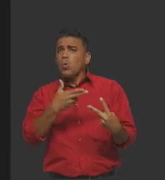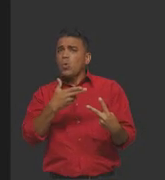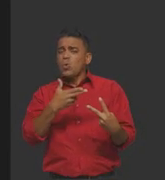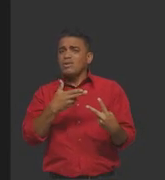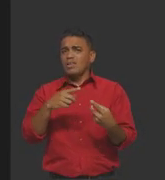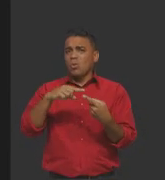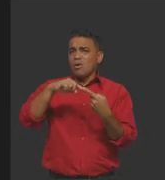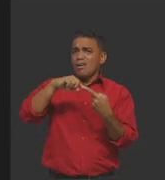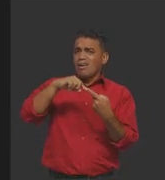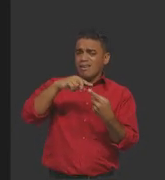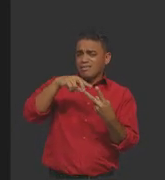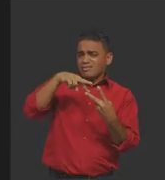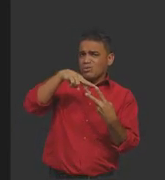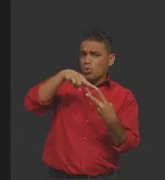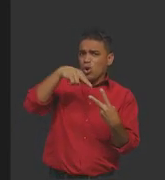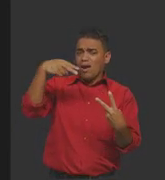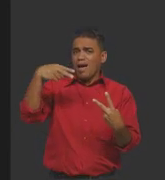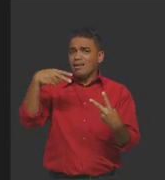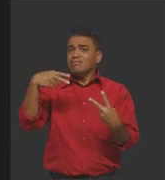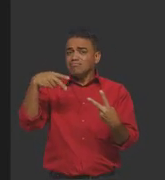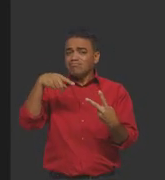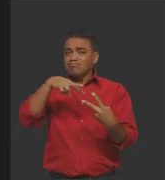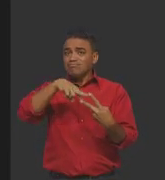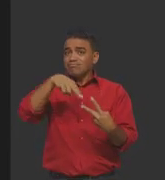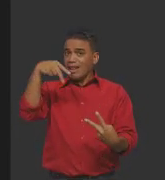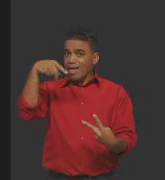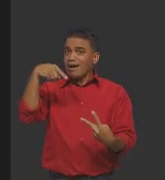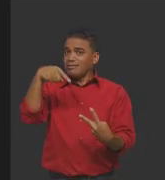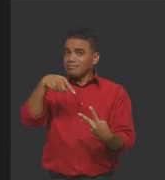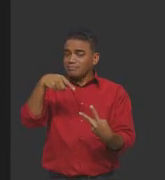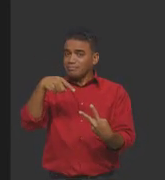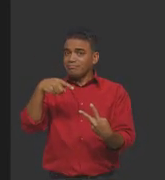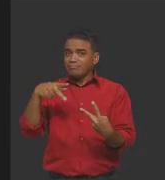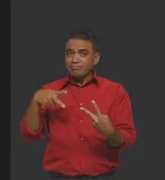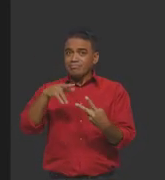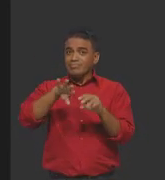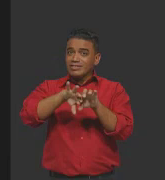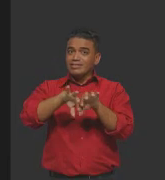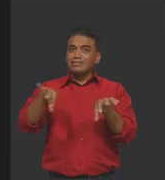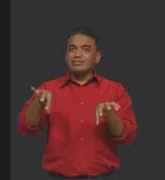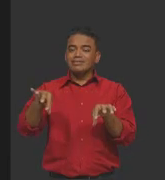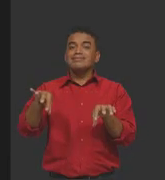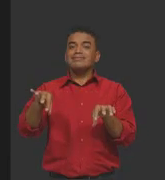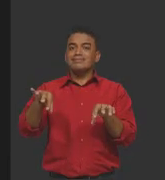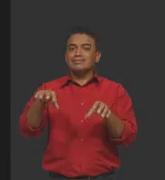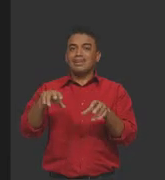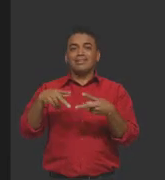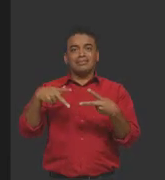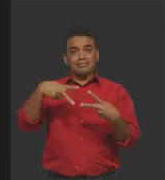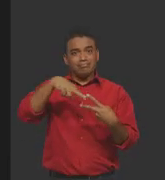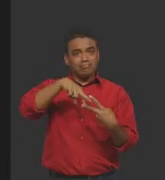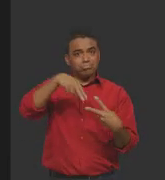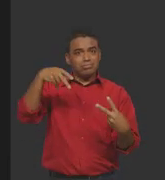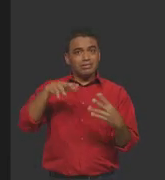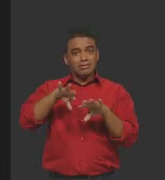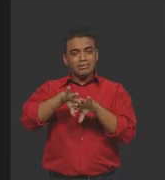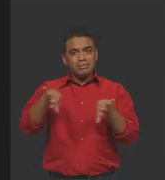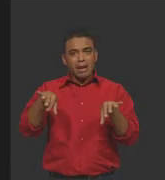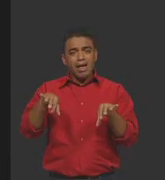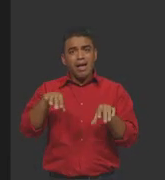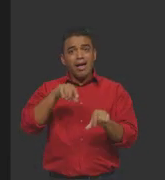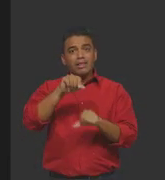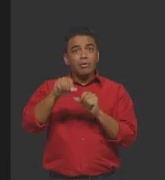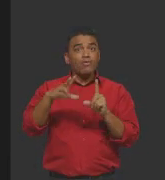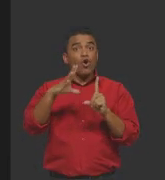do meu DNA. Eu vou pegar esse DNA, esse fragmento, e vou isolá-lo. E depois irei fazer cópias